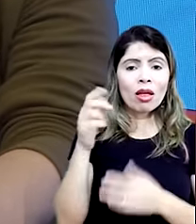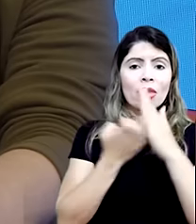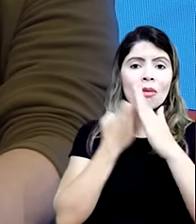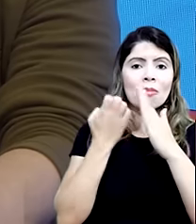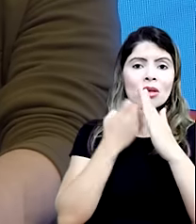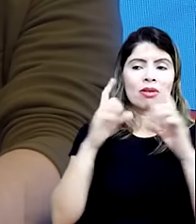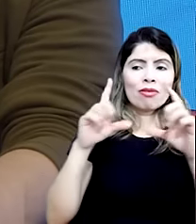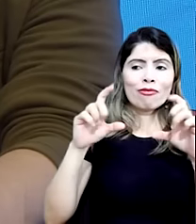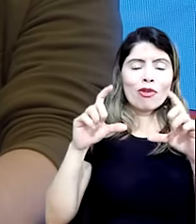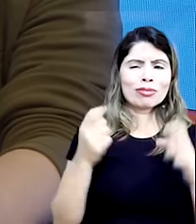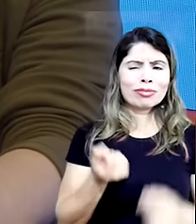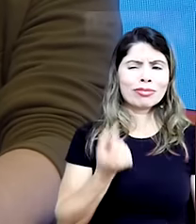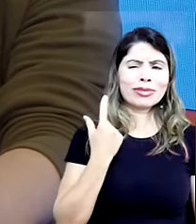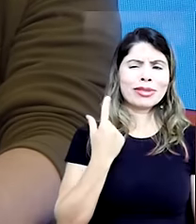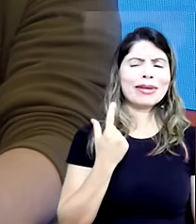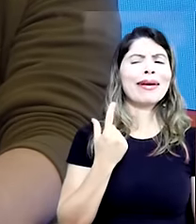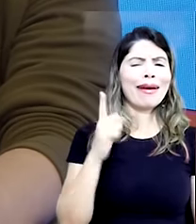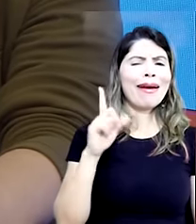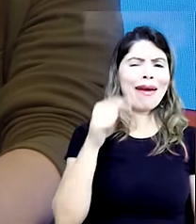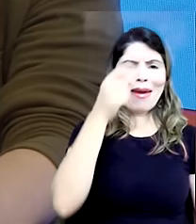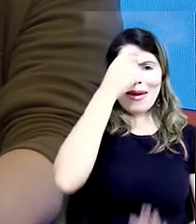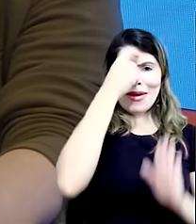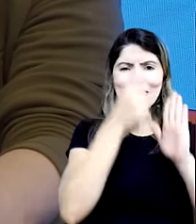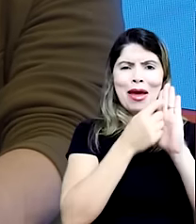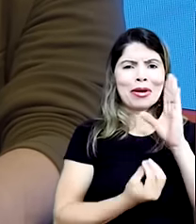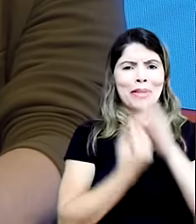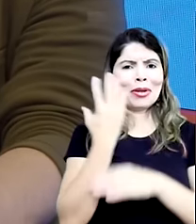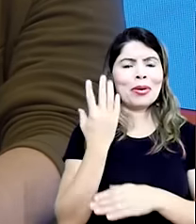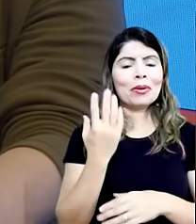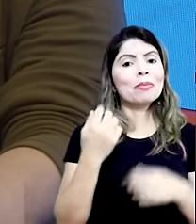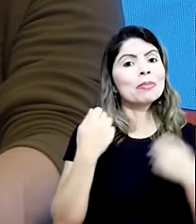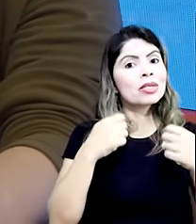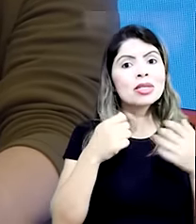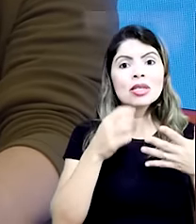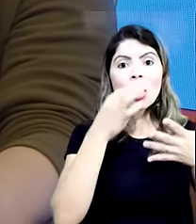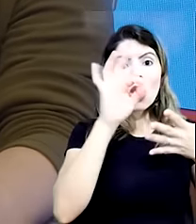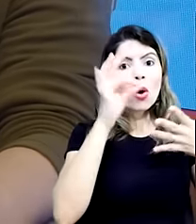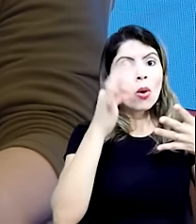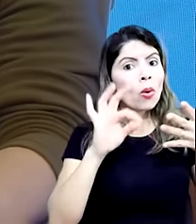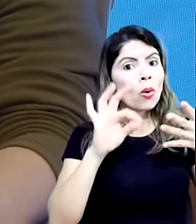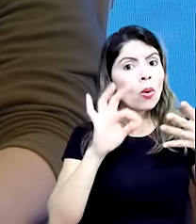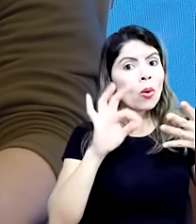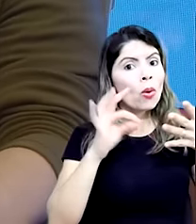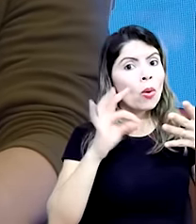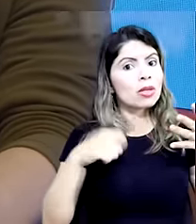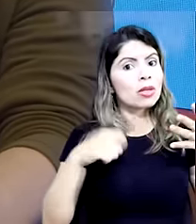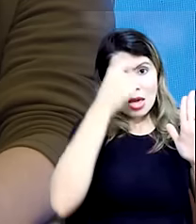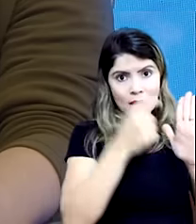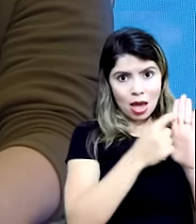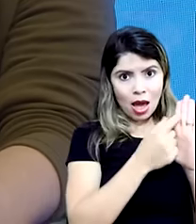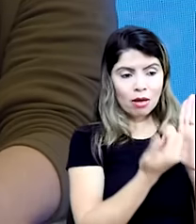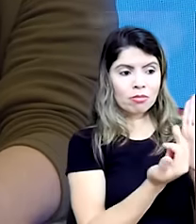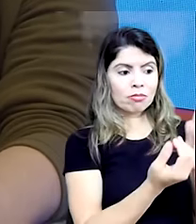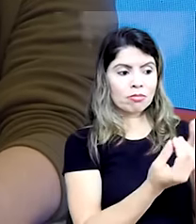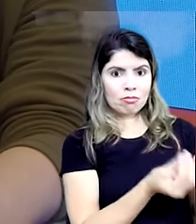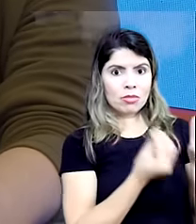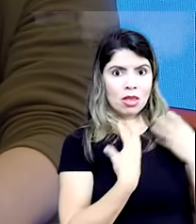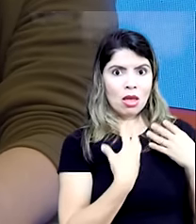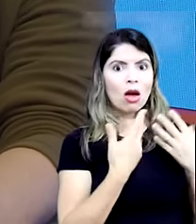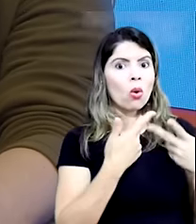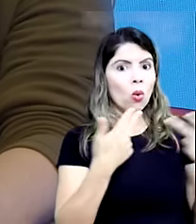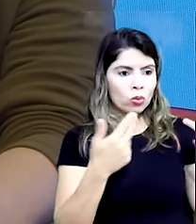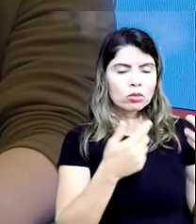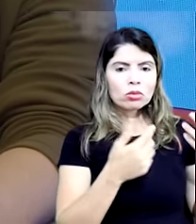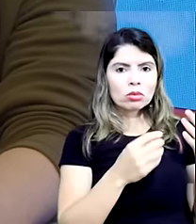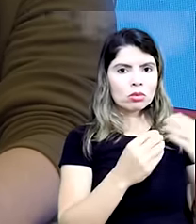pediu por isso sempre importante validar a informação que é trazida roteiro é uma coisa sensacional para ser solicitada e eu sempre digo o seguinte